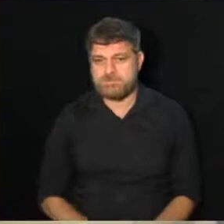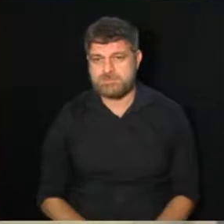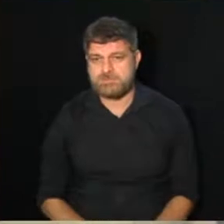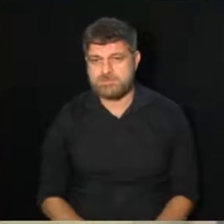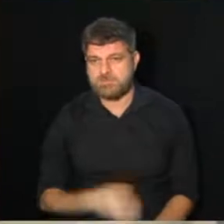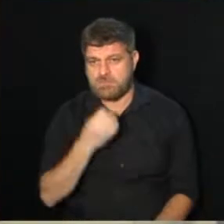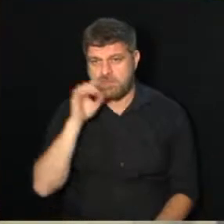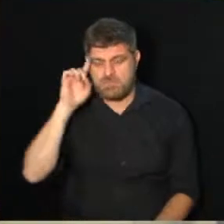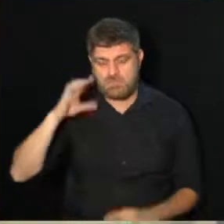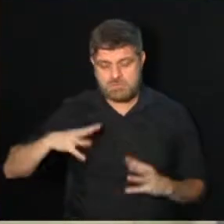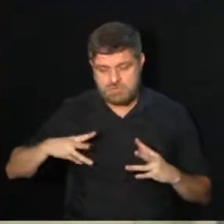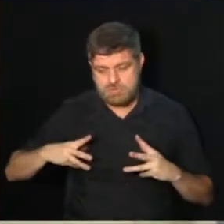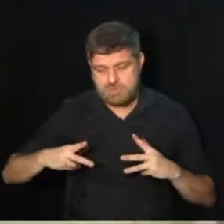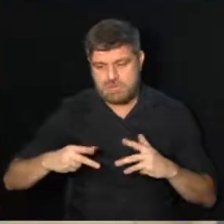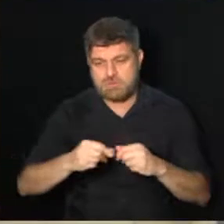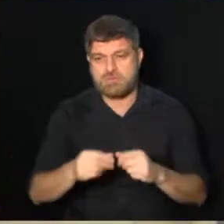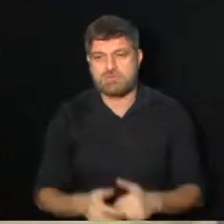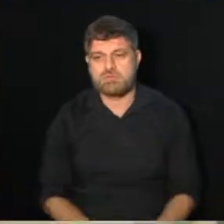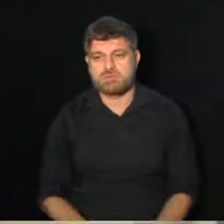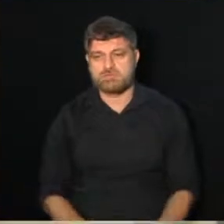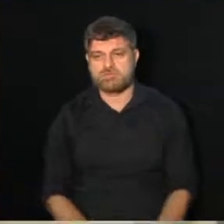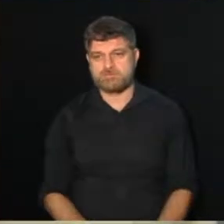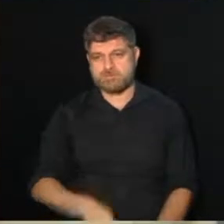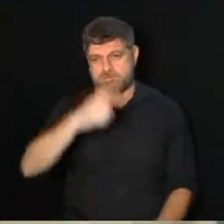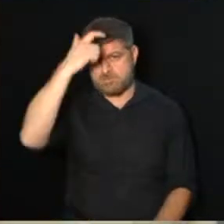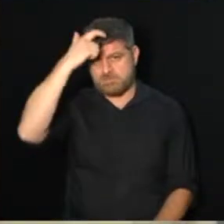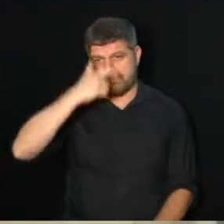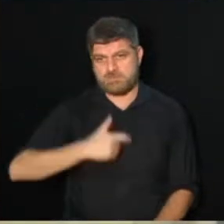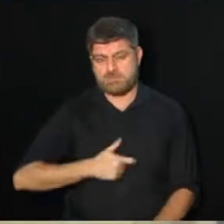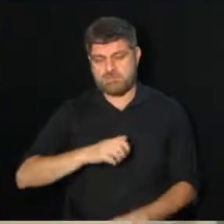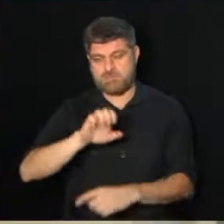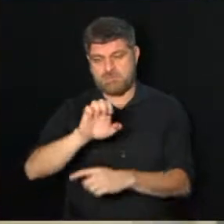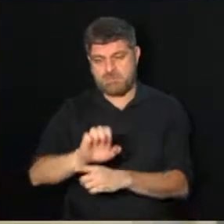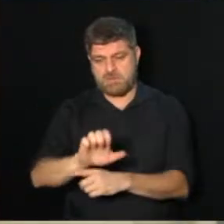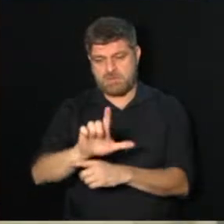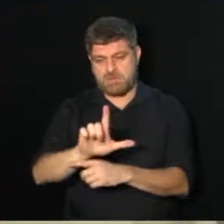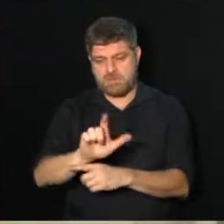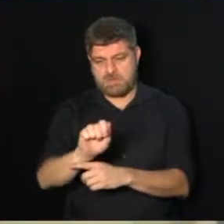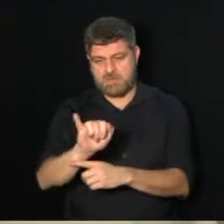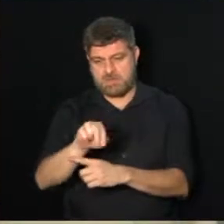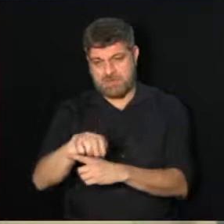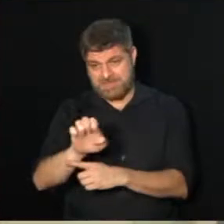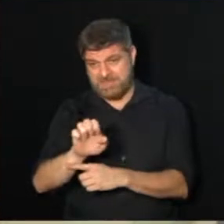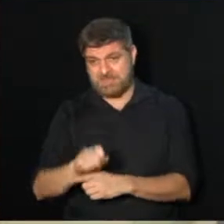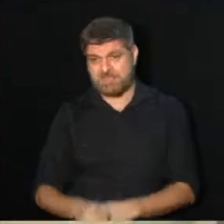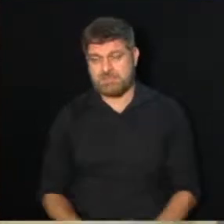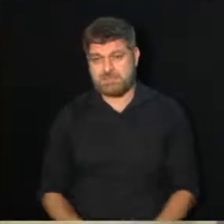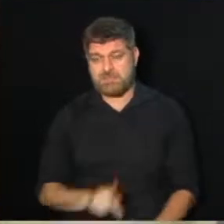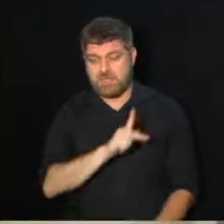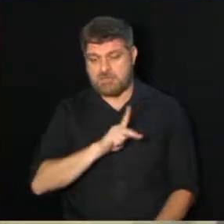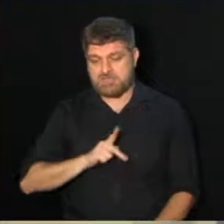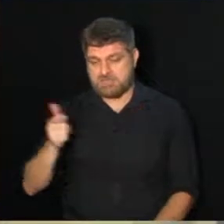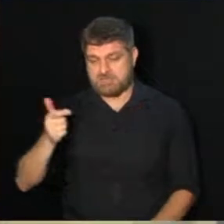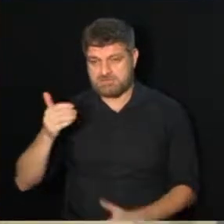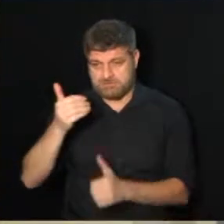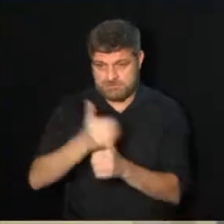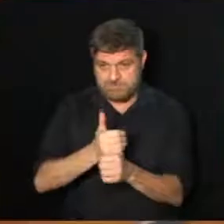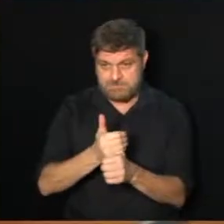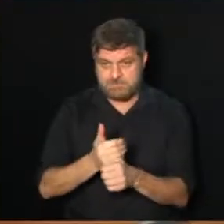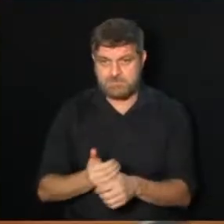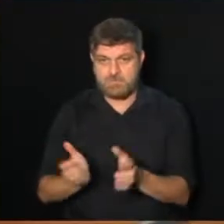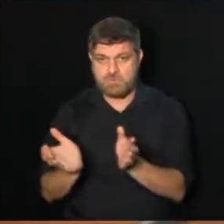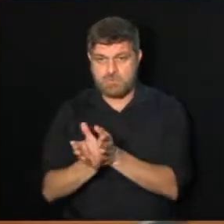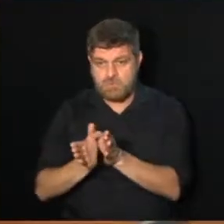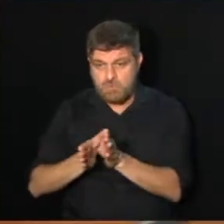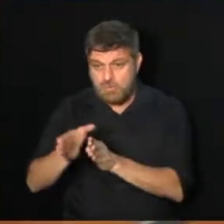Bom dia a todos e a todas. Eu sou Elaine Pinheiro, sou vice-presidente do COMPAS, Conselho Municipal de